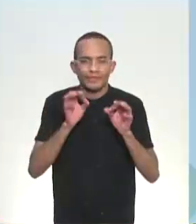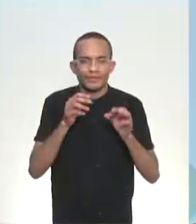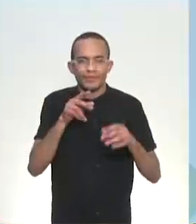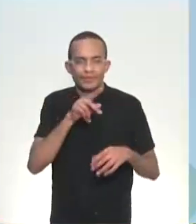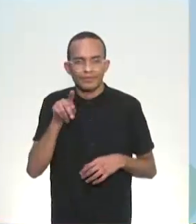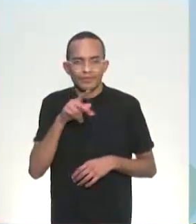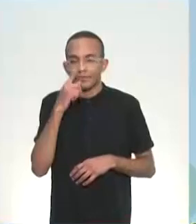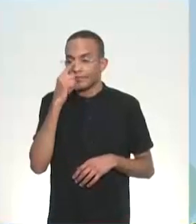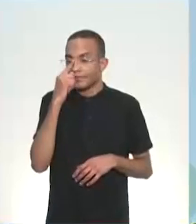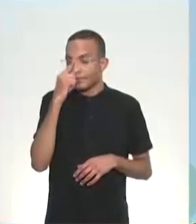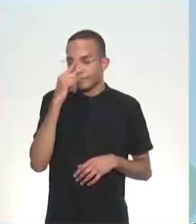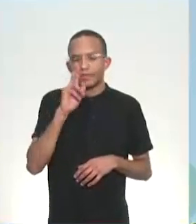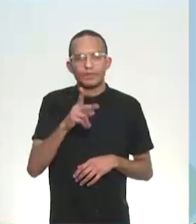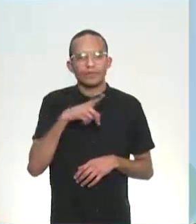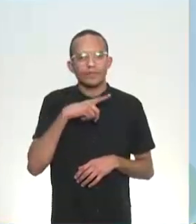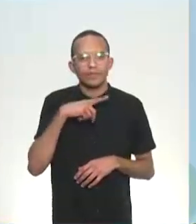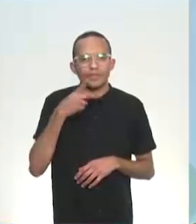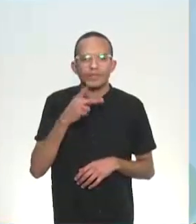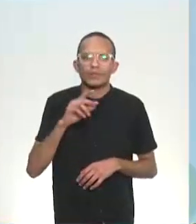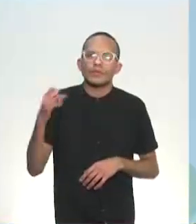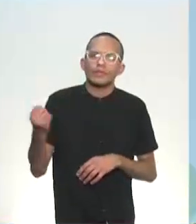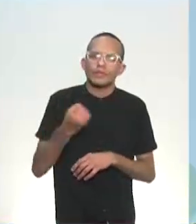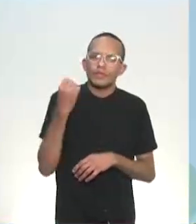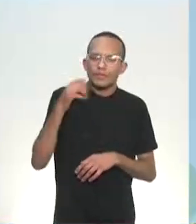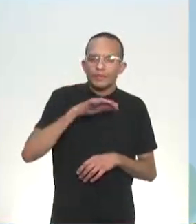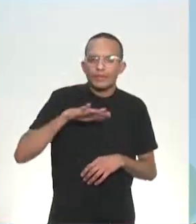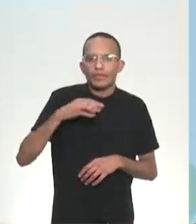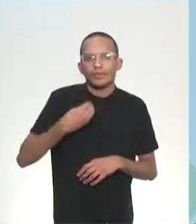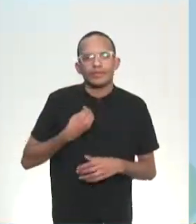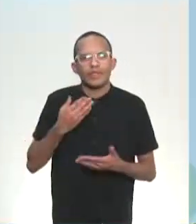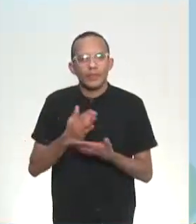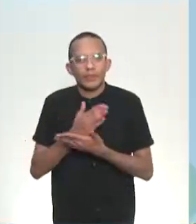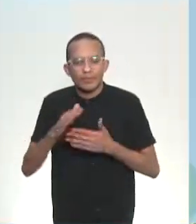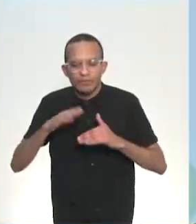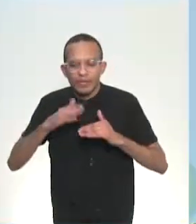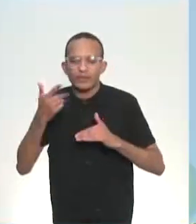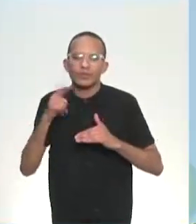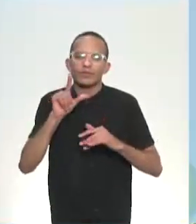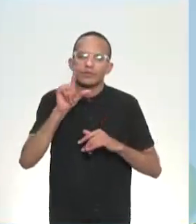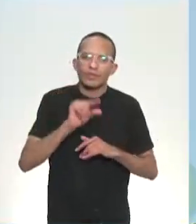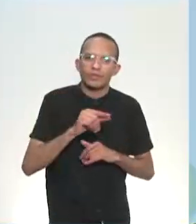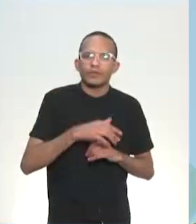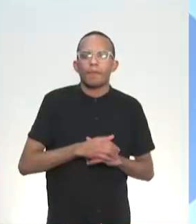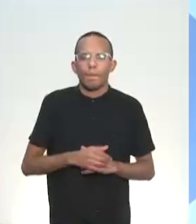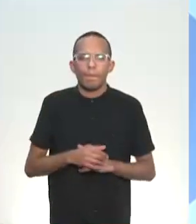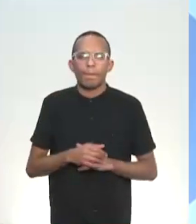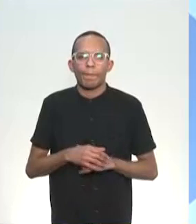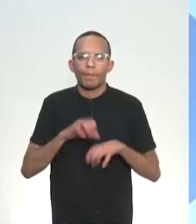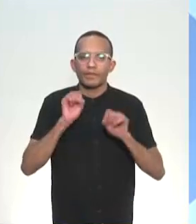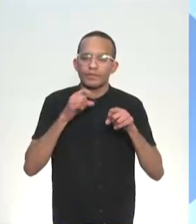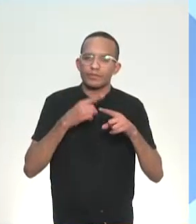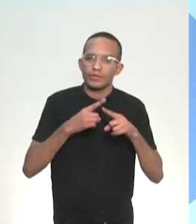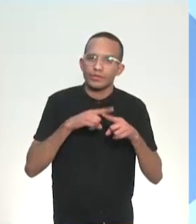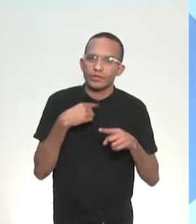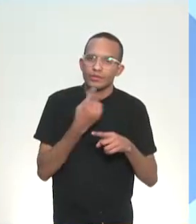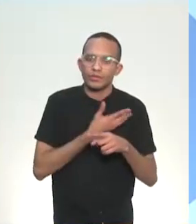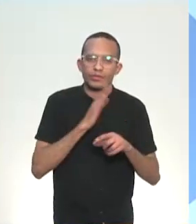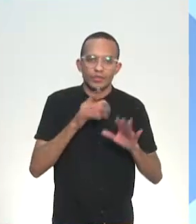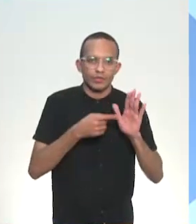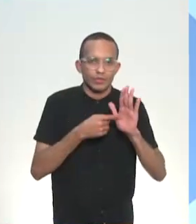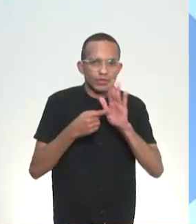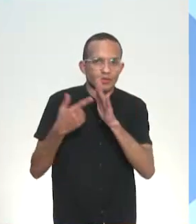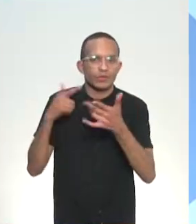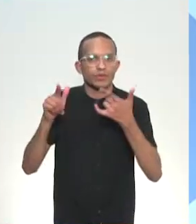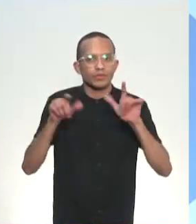Sempre tem alguma, né, uma coisa grave aí, né? Alguns mais, outros menos. Né? Alguns mais, outros menos, né? Porque como a gente já retratou aqui